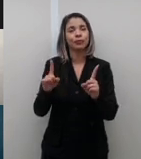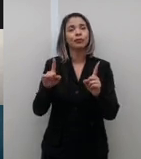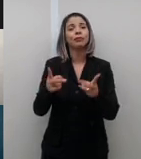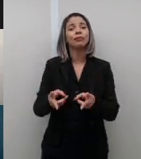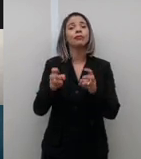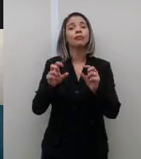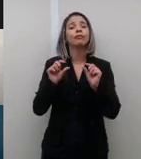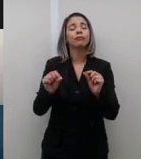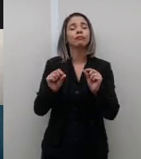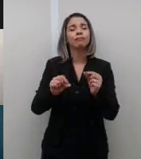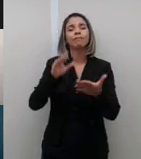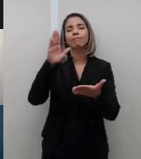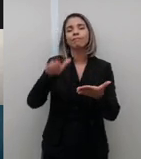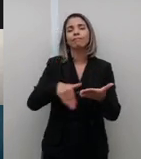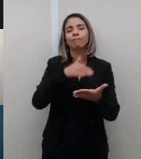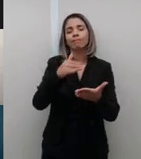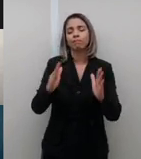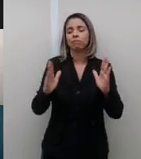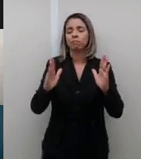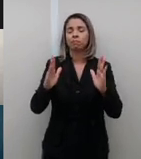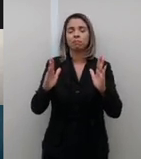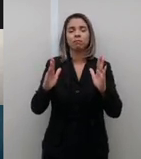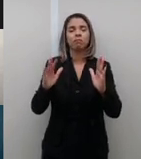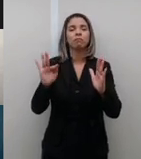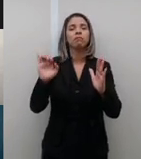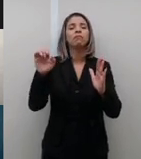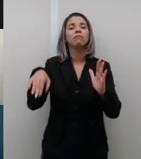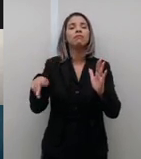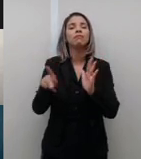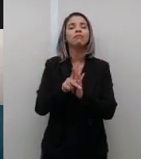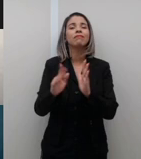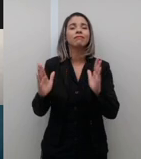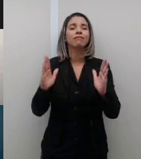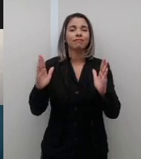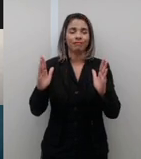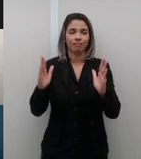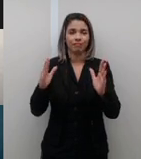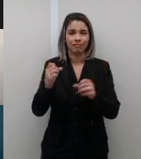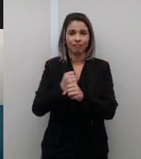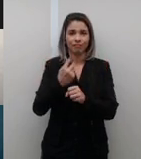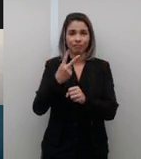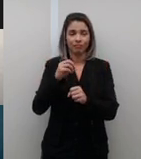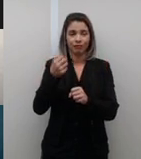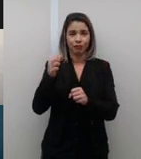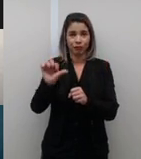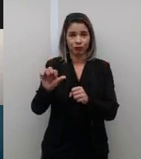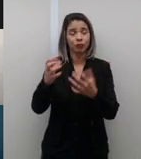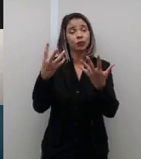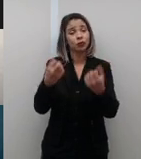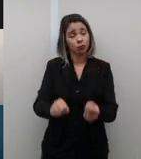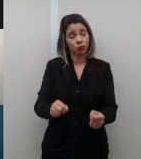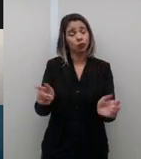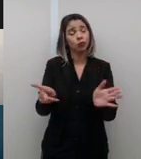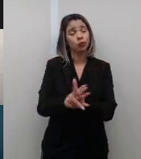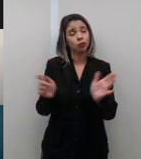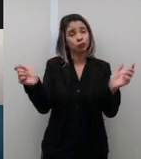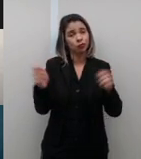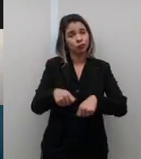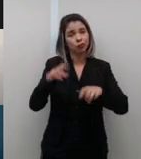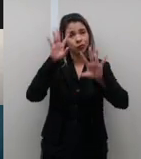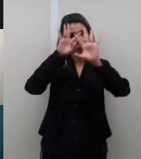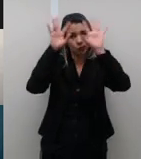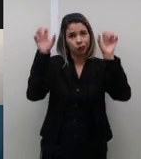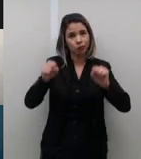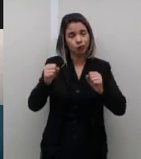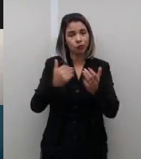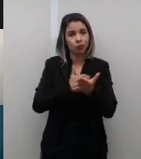da data fixada no edital número 2/2019 e reconhecida a autonomia do tribunal para a fixação do prazo, no caso de omissão